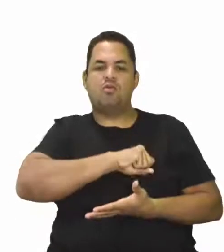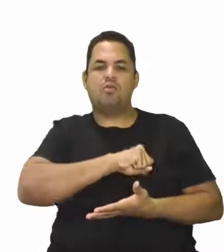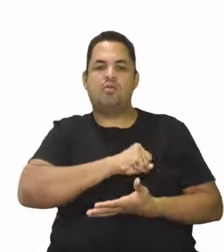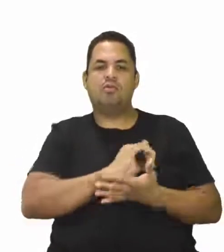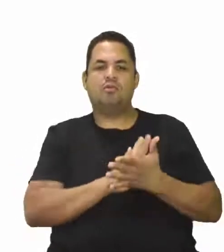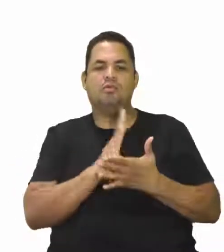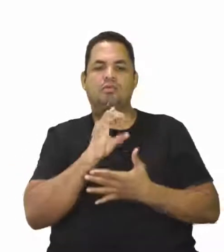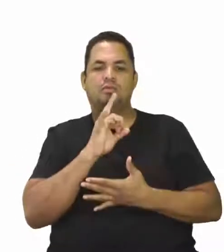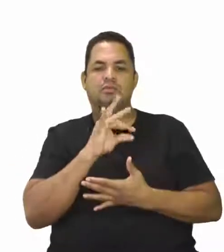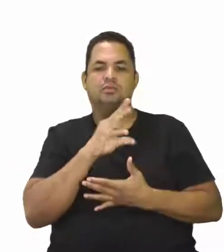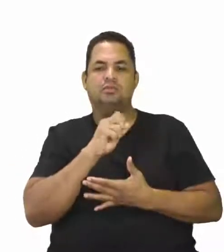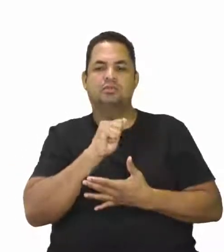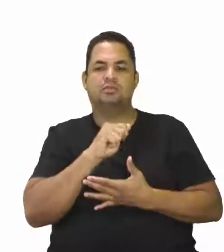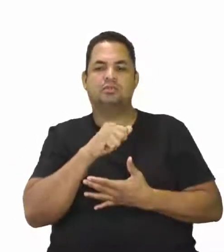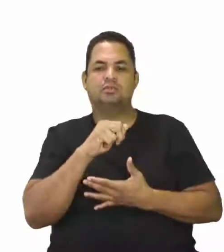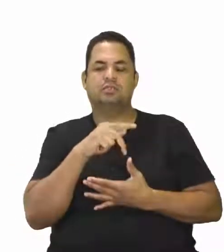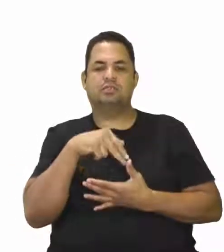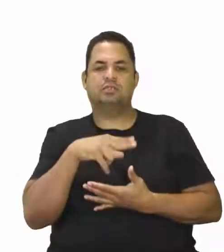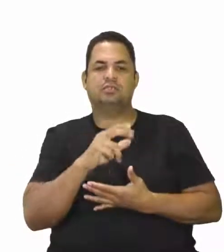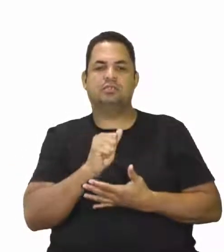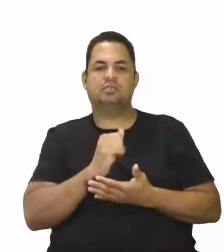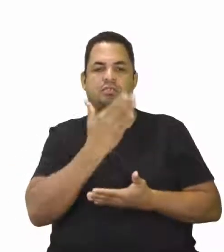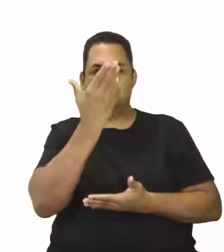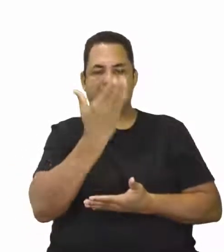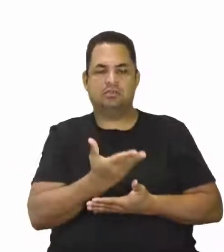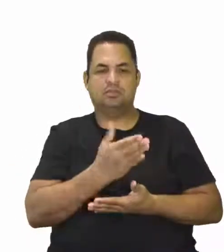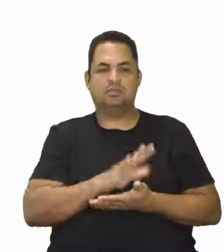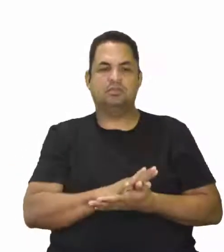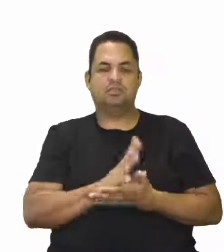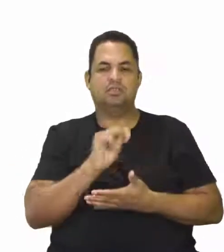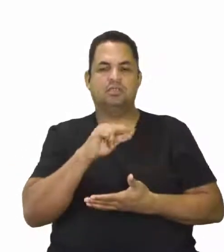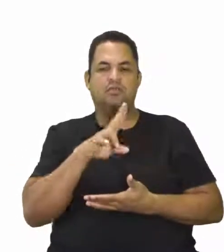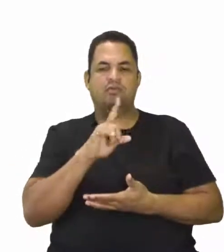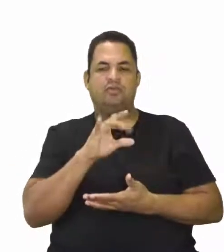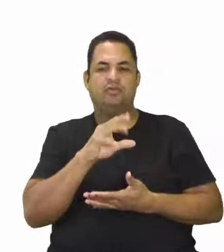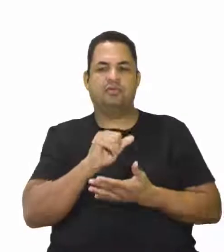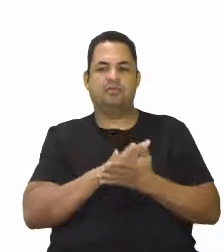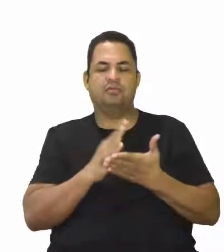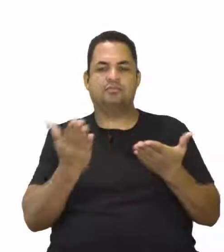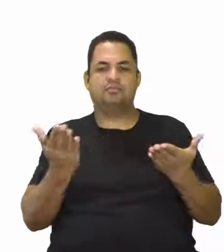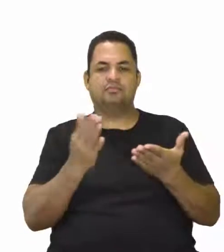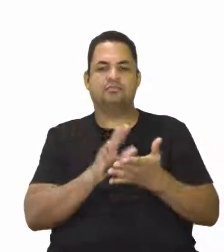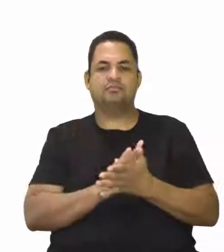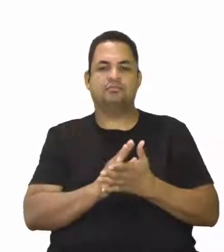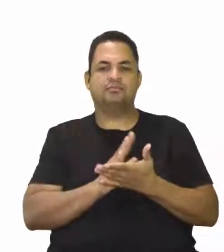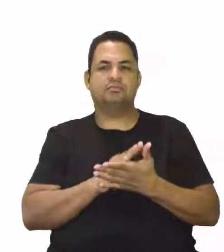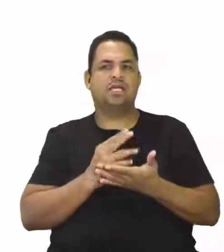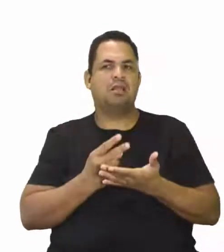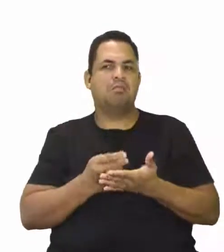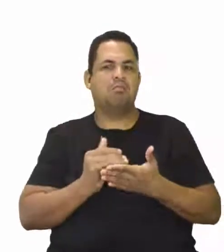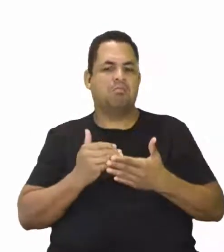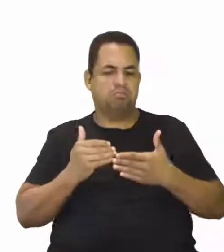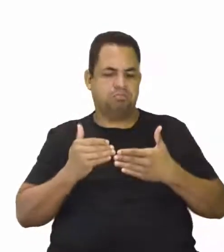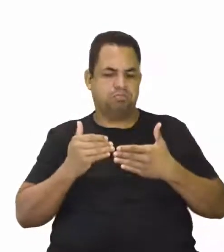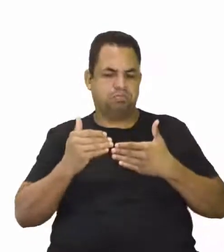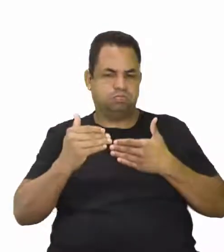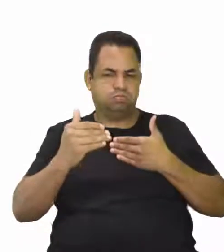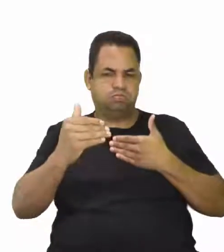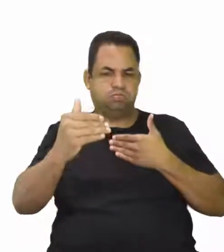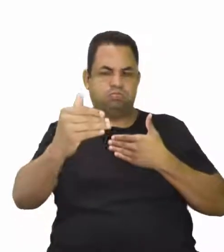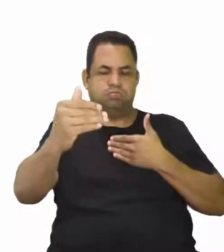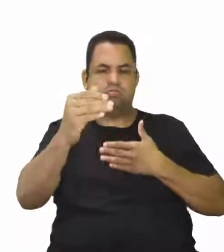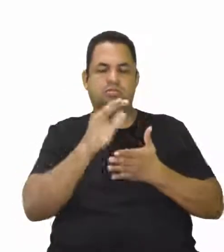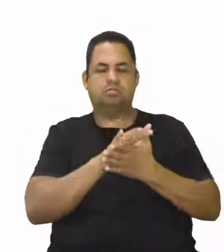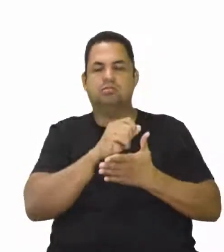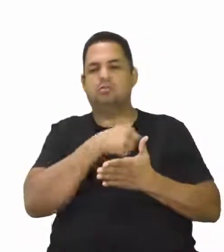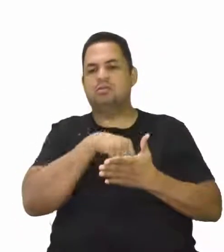cigana. Essa novela, La Gitanídia, ela é a mais extensa de todas as novelas escritas